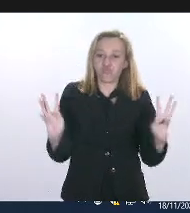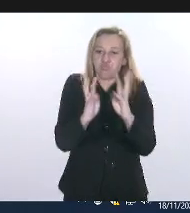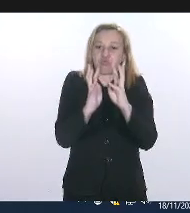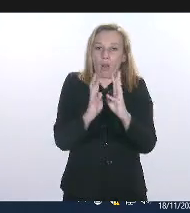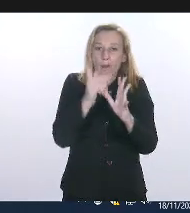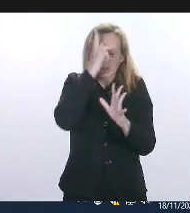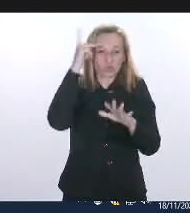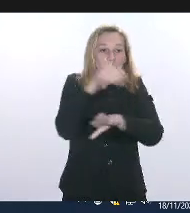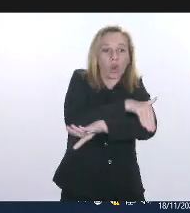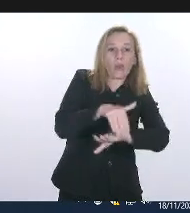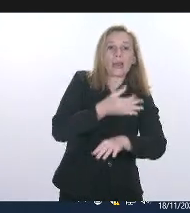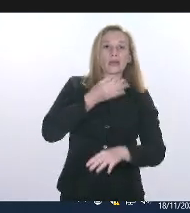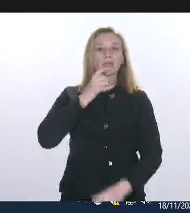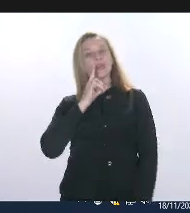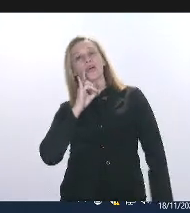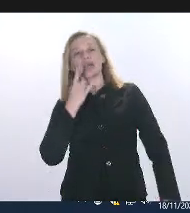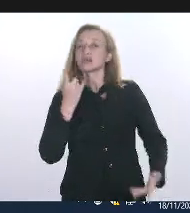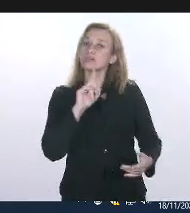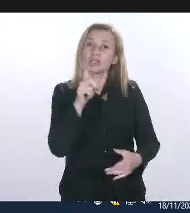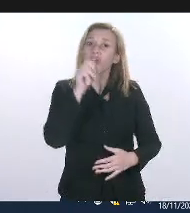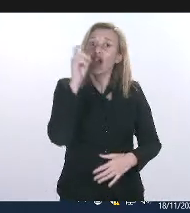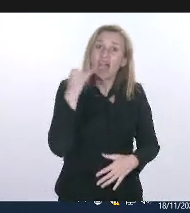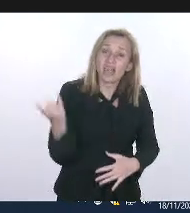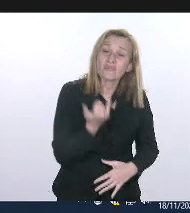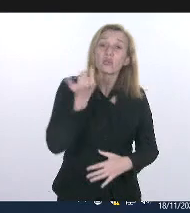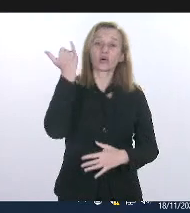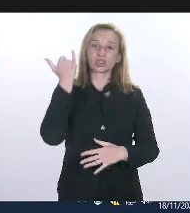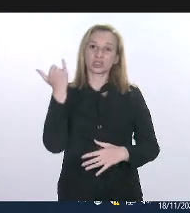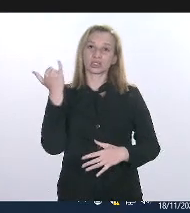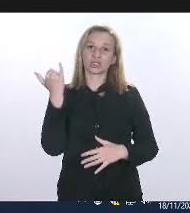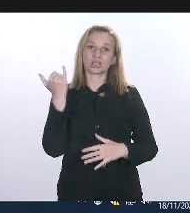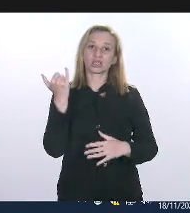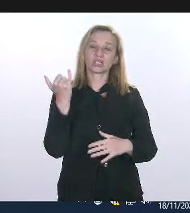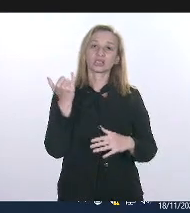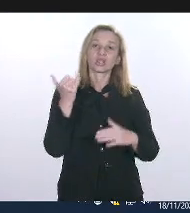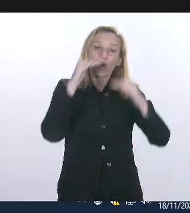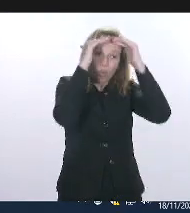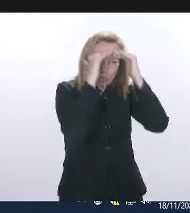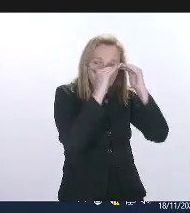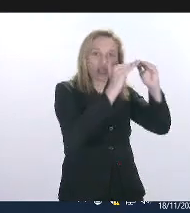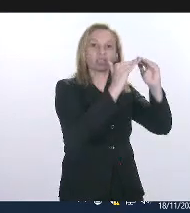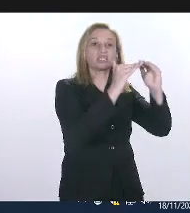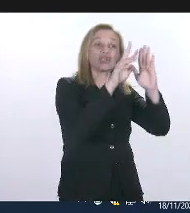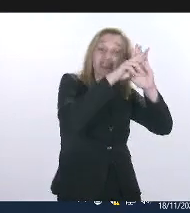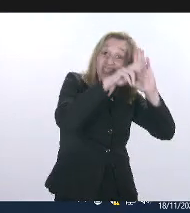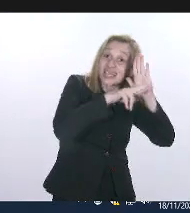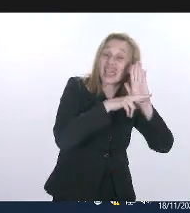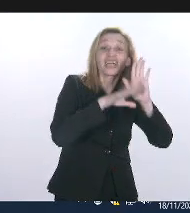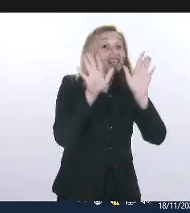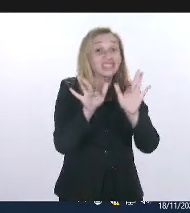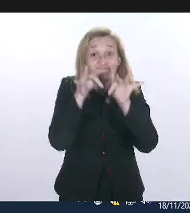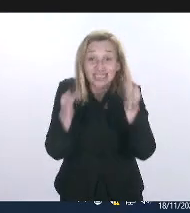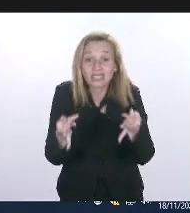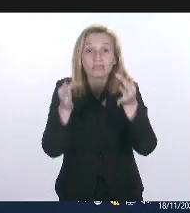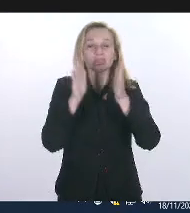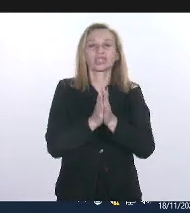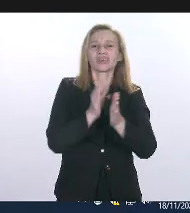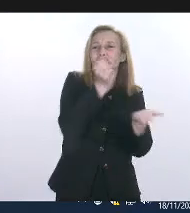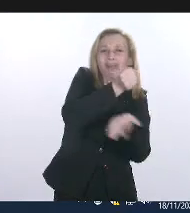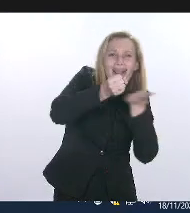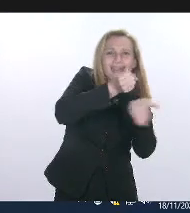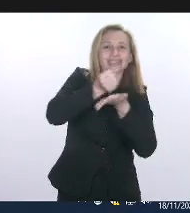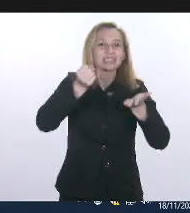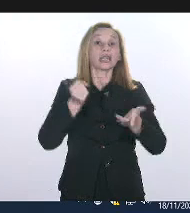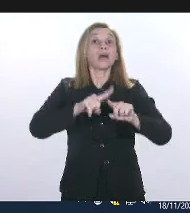rua para beber. É muito importante, pessoal, a adesão da sociedade a essas regras, que são regras simples, regras